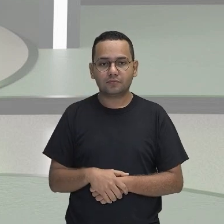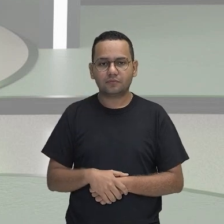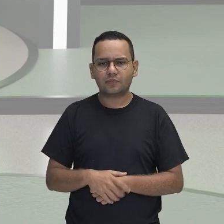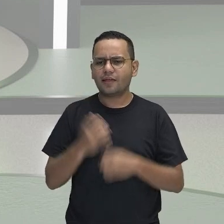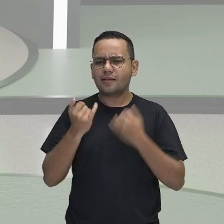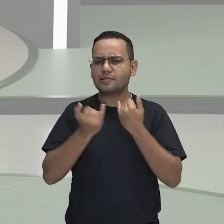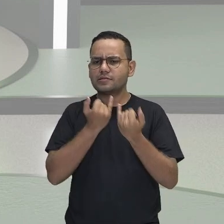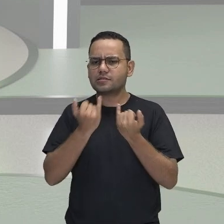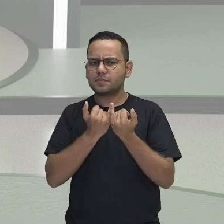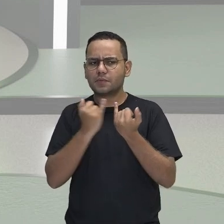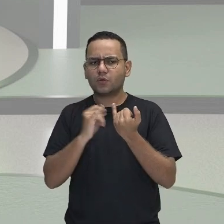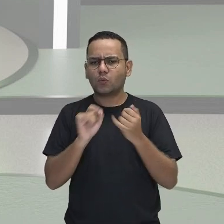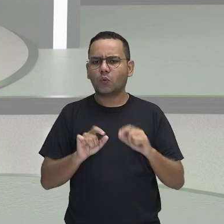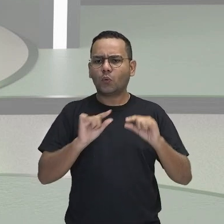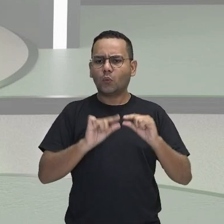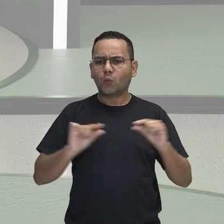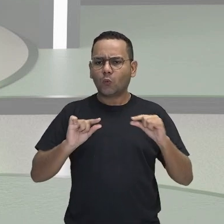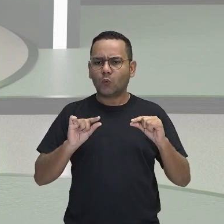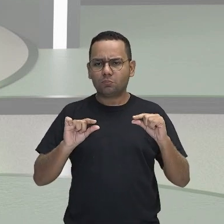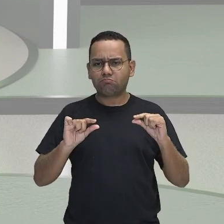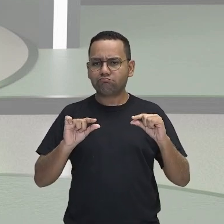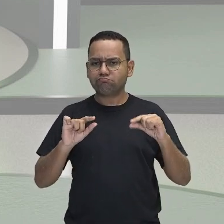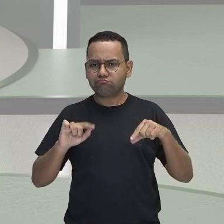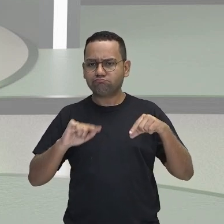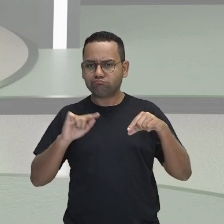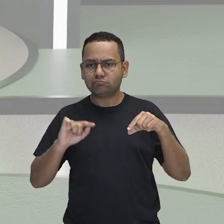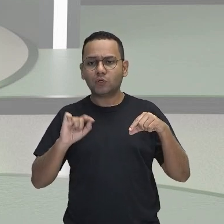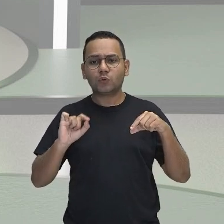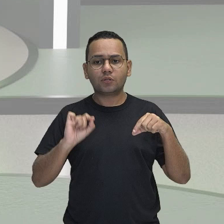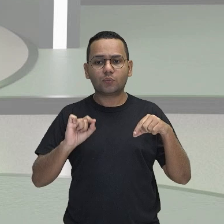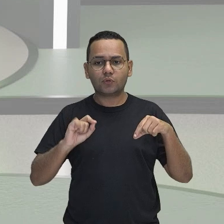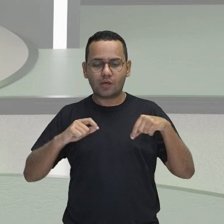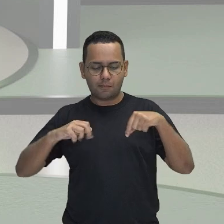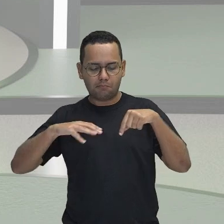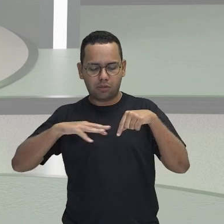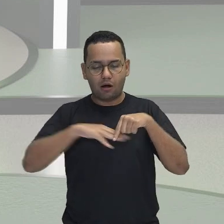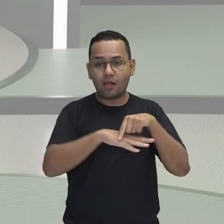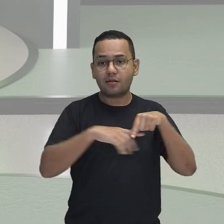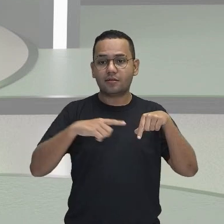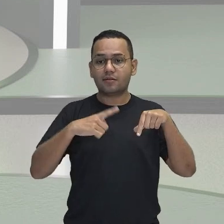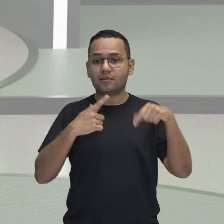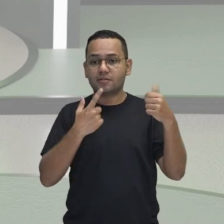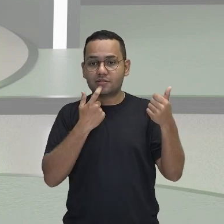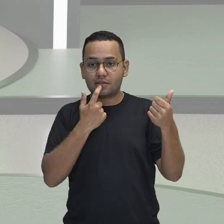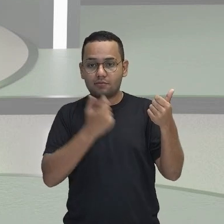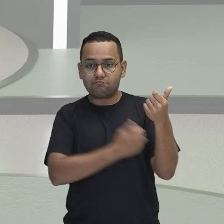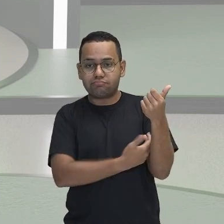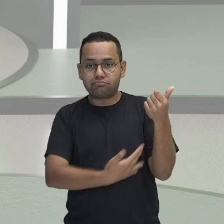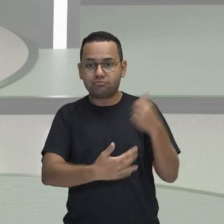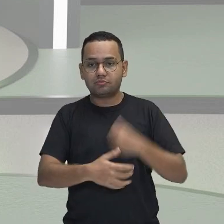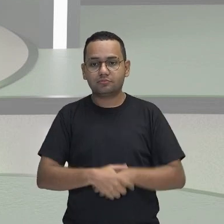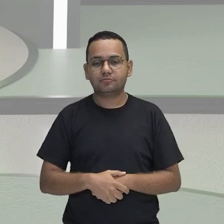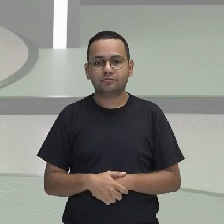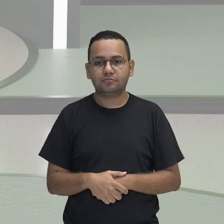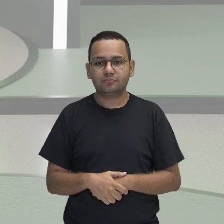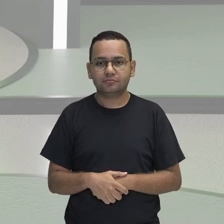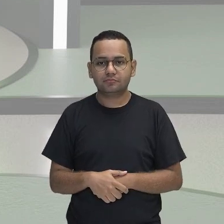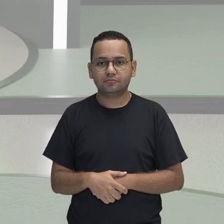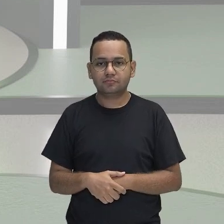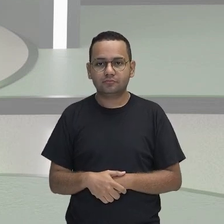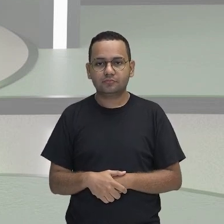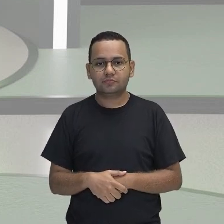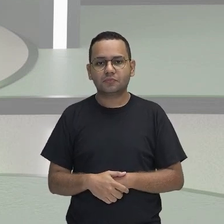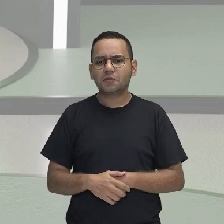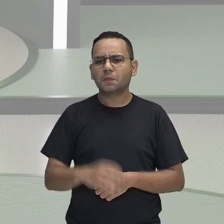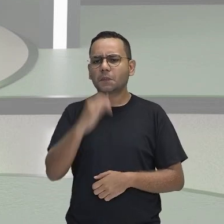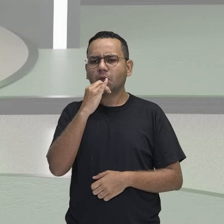mesmo, ocos, né, que fazem essa distribuição do sangue. A gente vamos relacionar aí como se fosse uma caixa